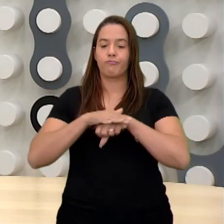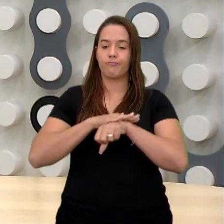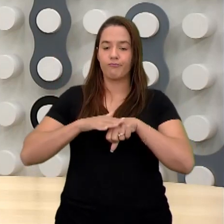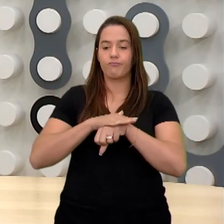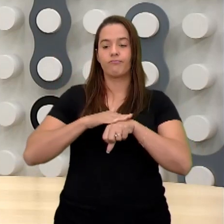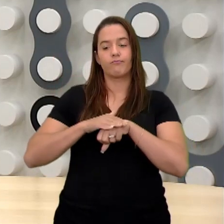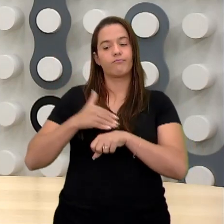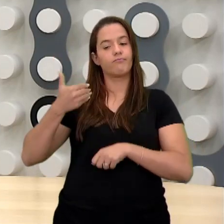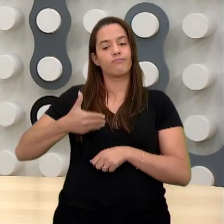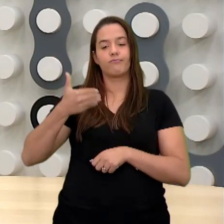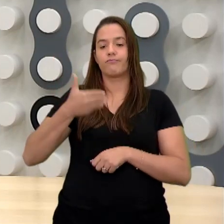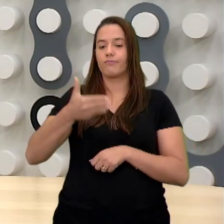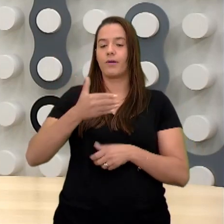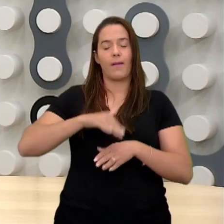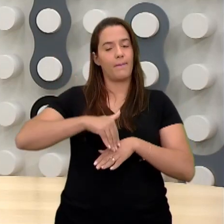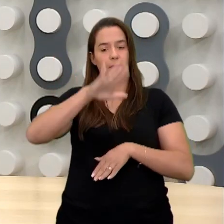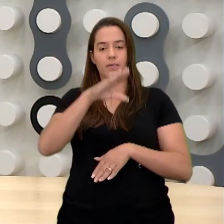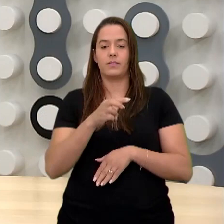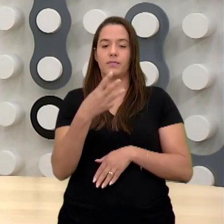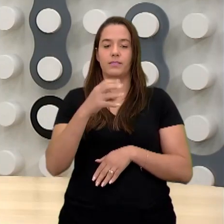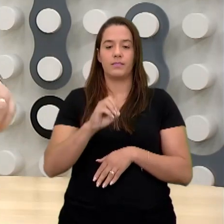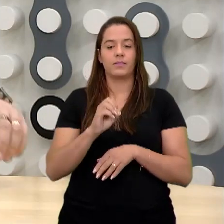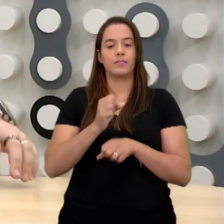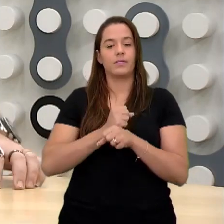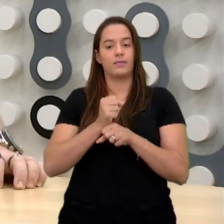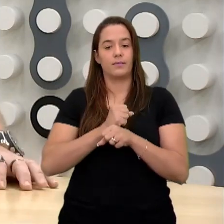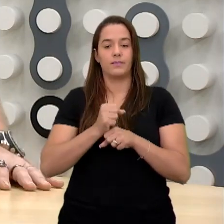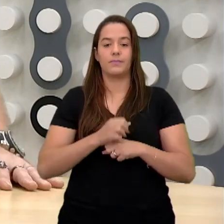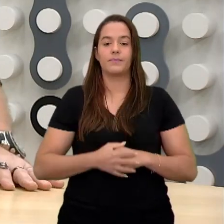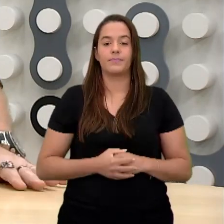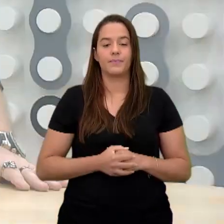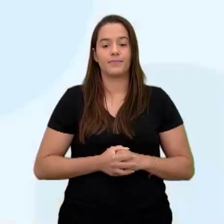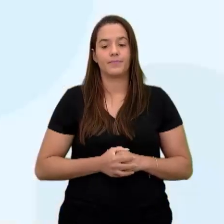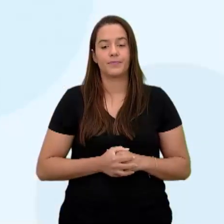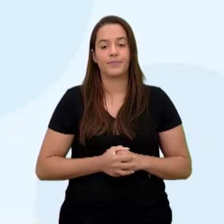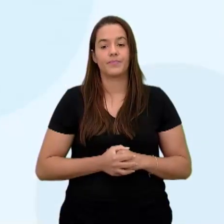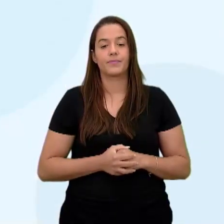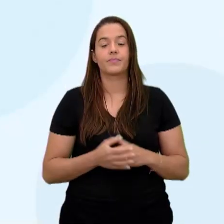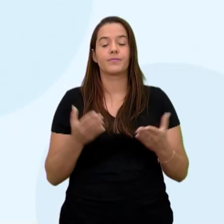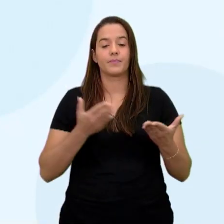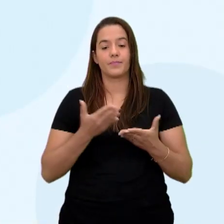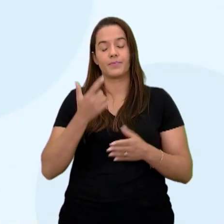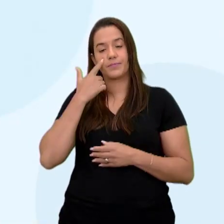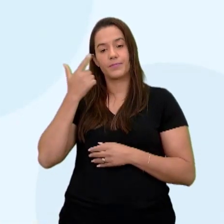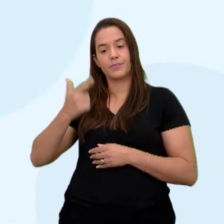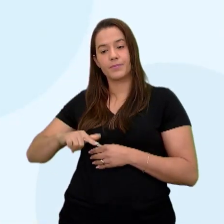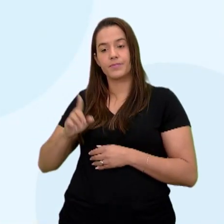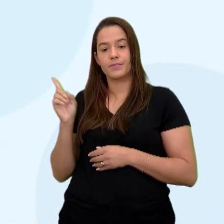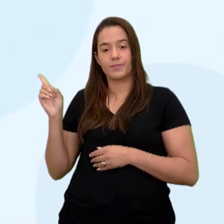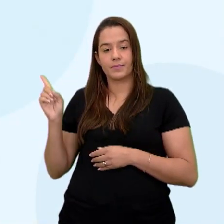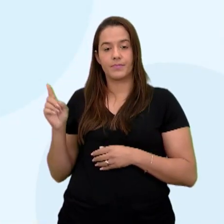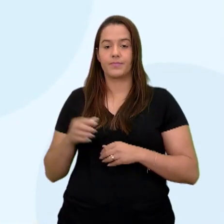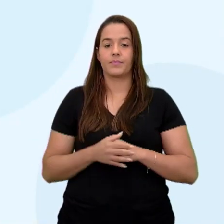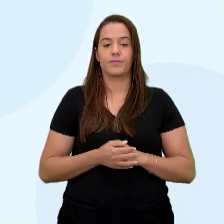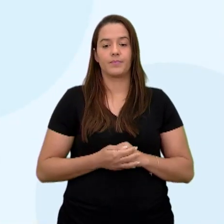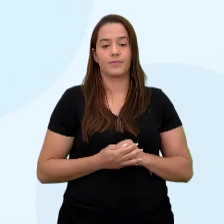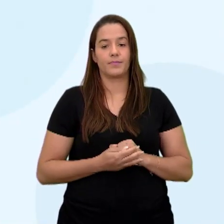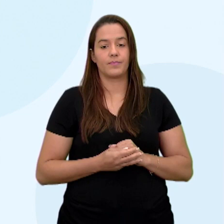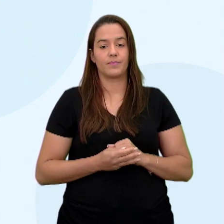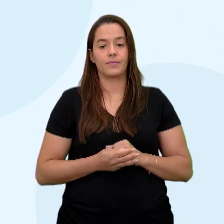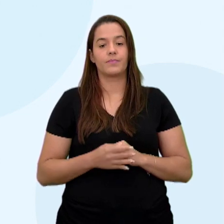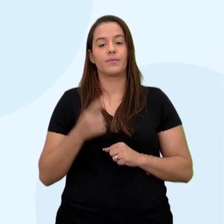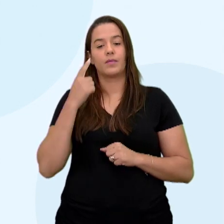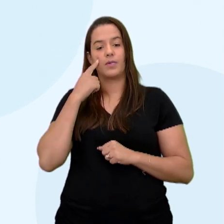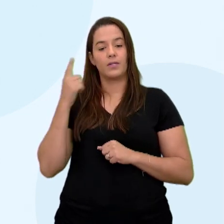30 anos já se discute isso. Então de novo na escala do tempo geológico, agora vendo lá o Cenozoico, Então nós